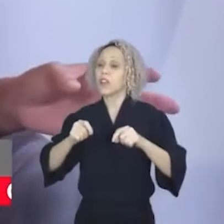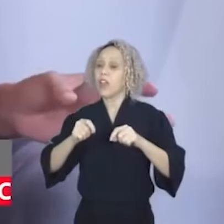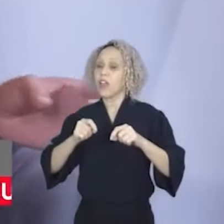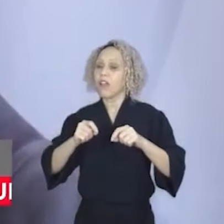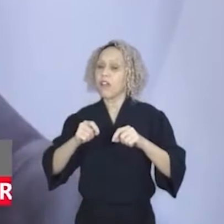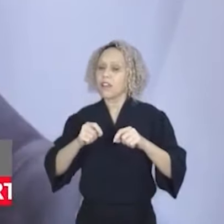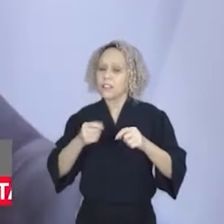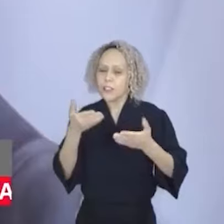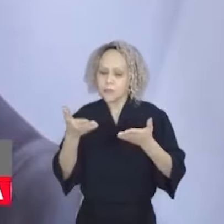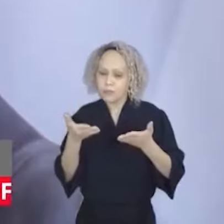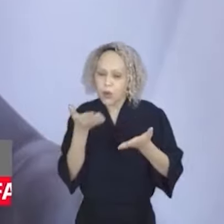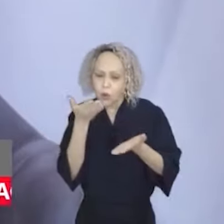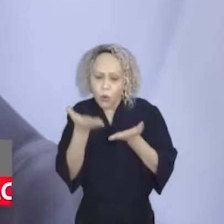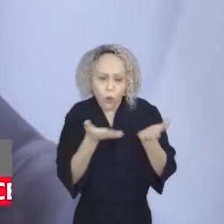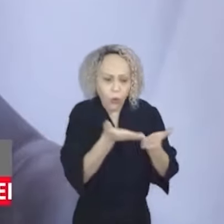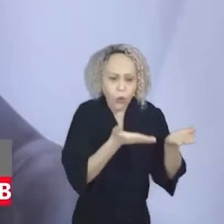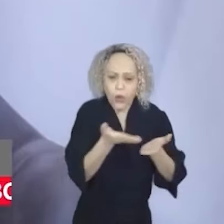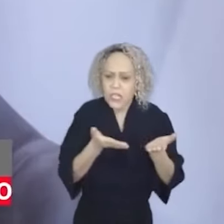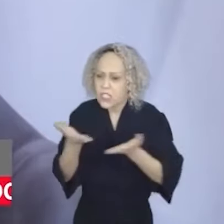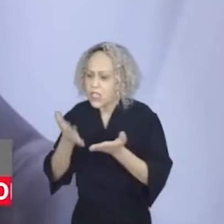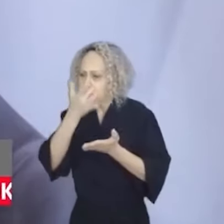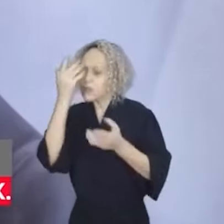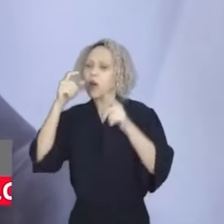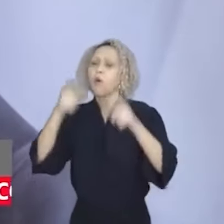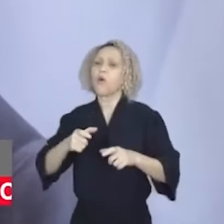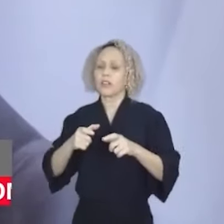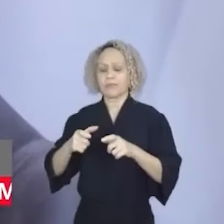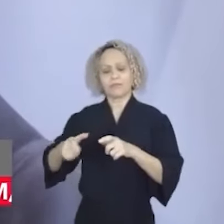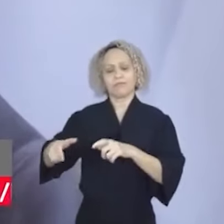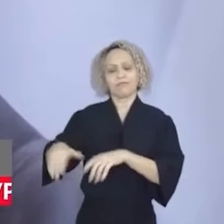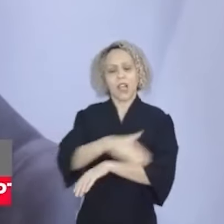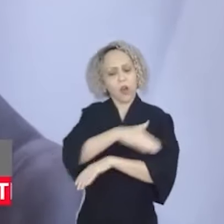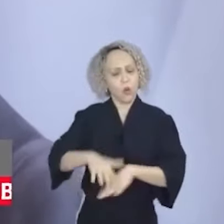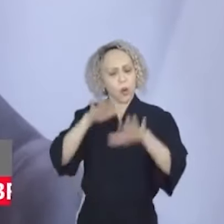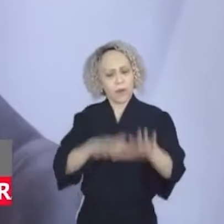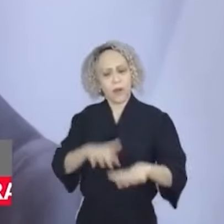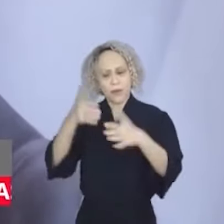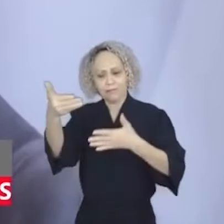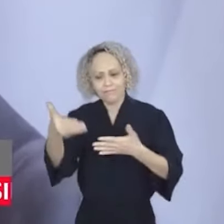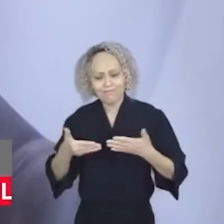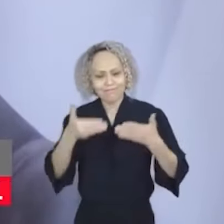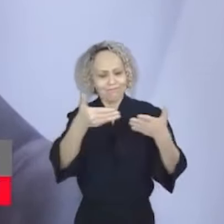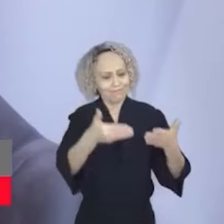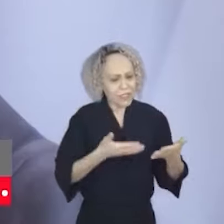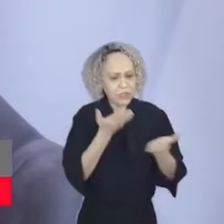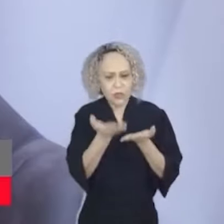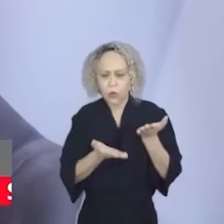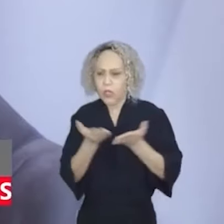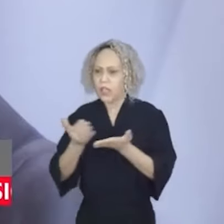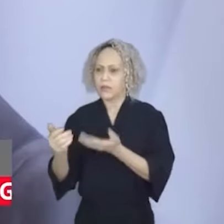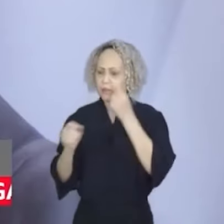Então esse ato do 23 é em cima dessa construção. E lógico, com as 3 grandes pautas, que é em defesa da